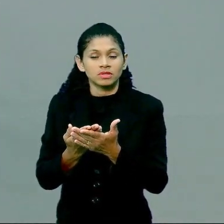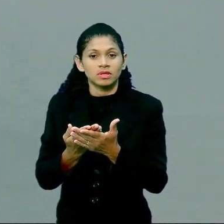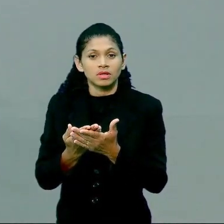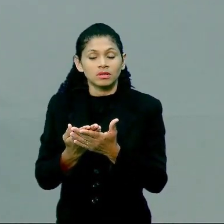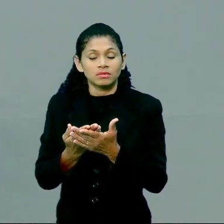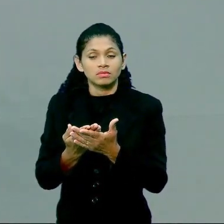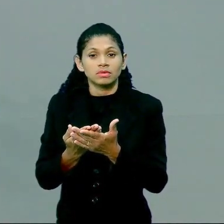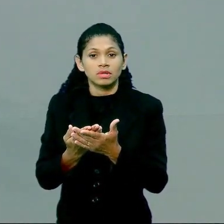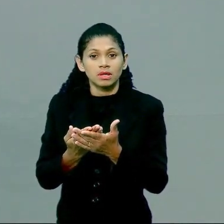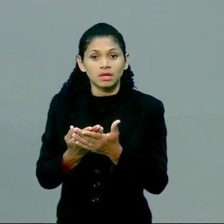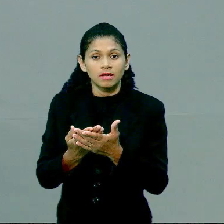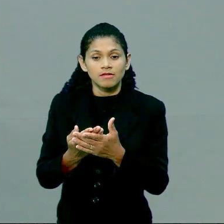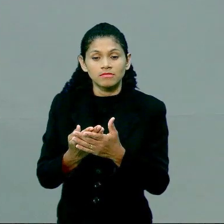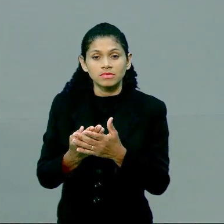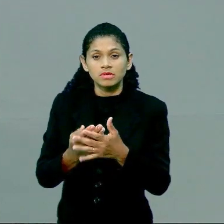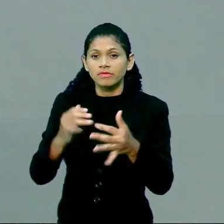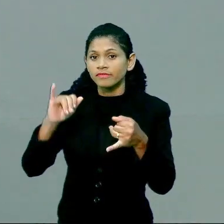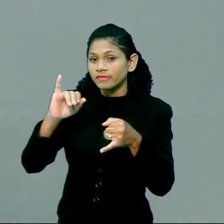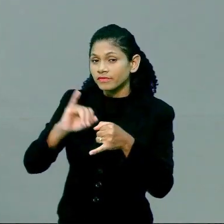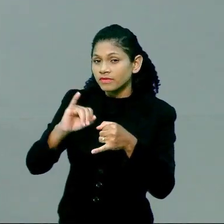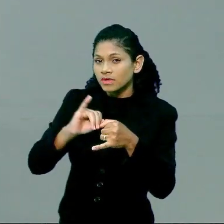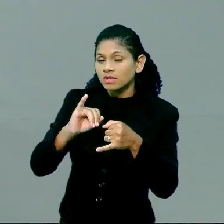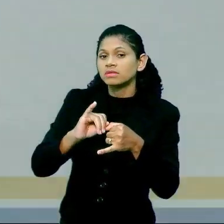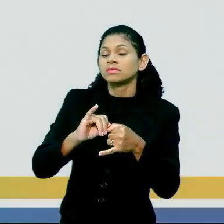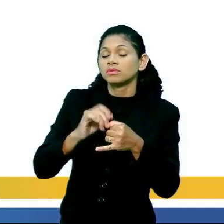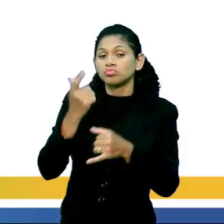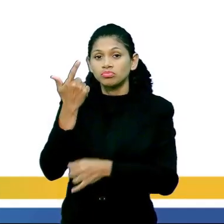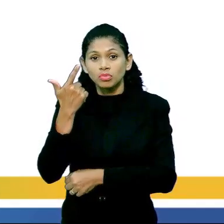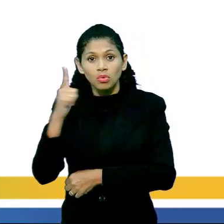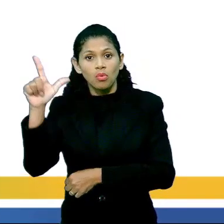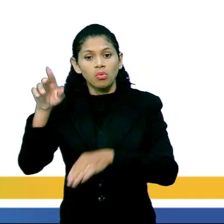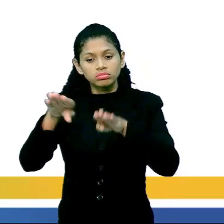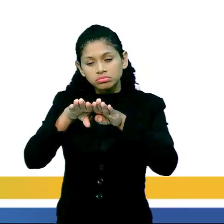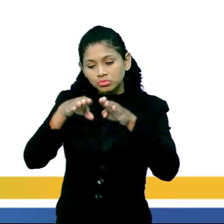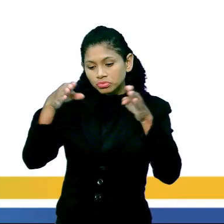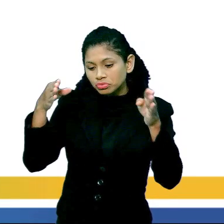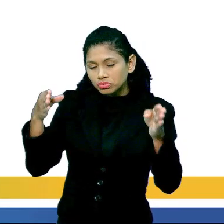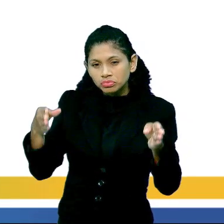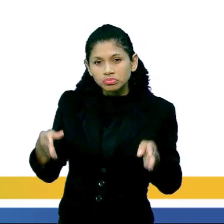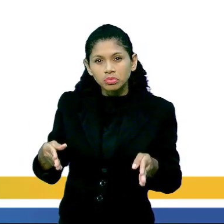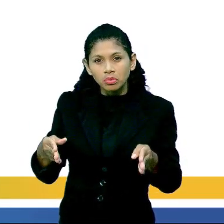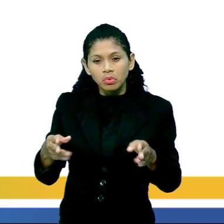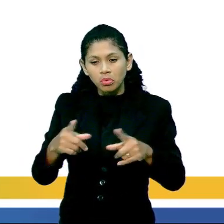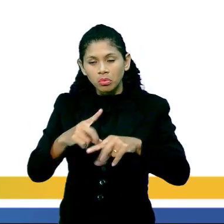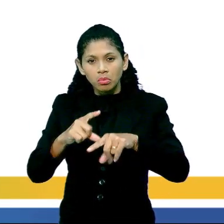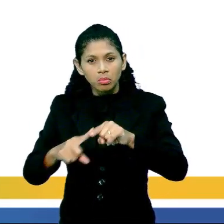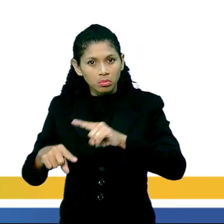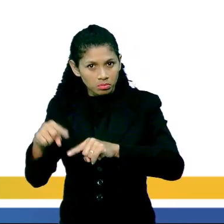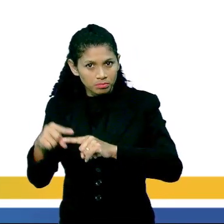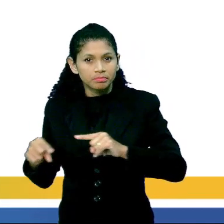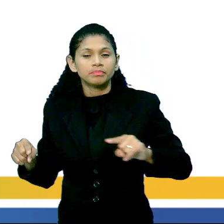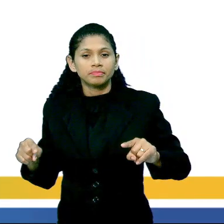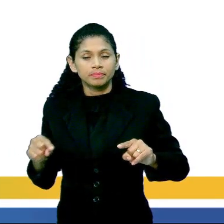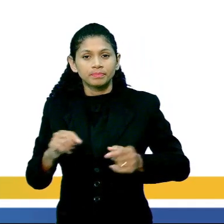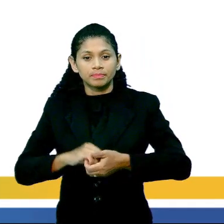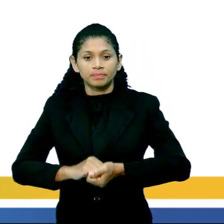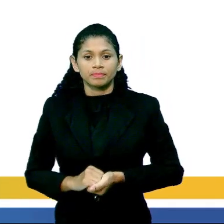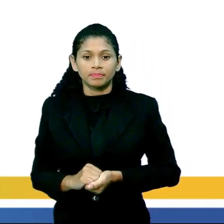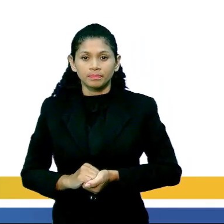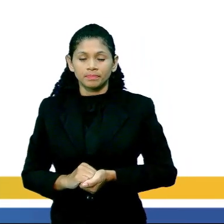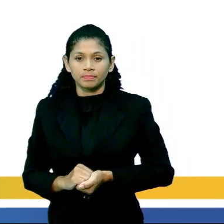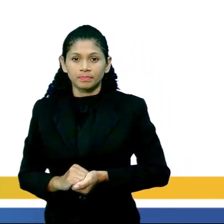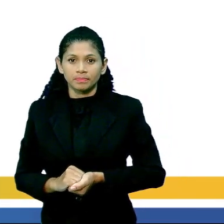a fazer outros móveis e melhorar o seu trabalho né então vamos ver se tem alguma opção nesse sentido vamos